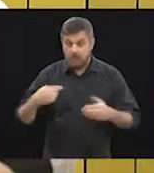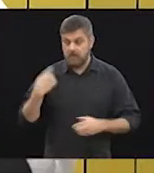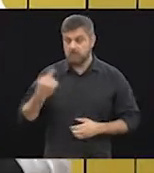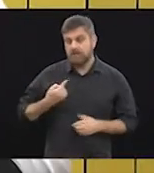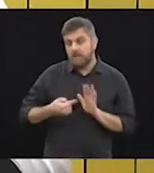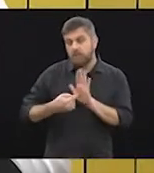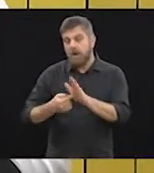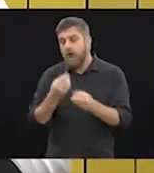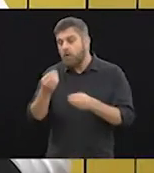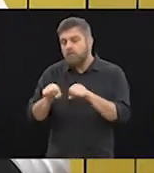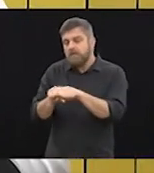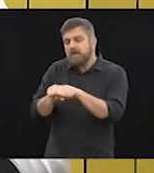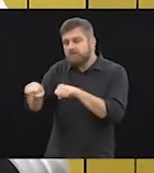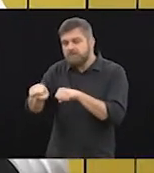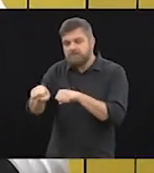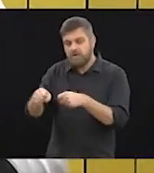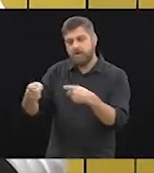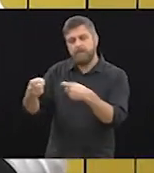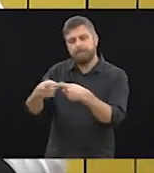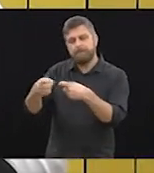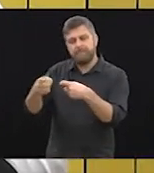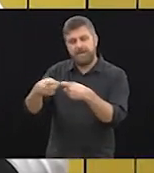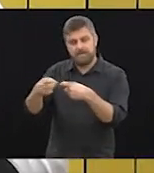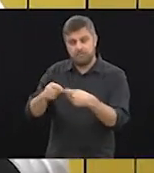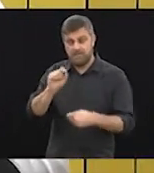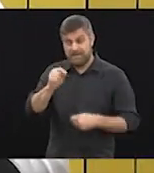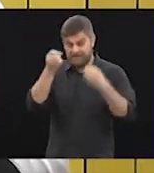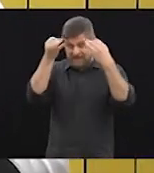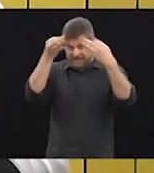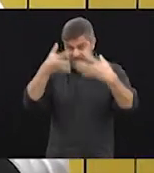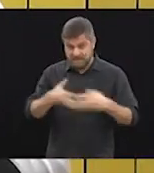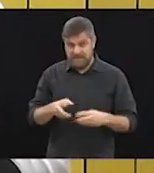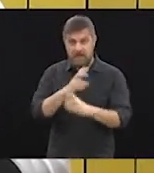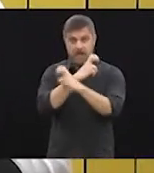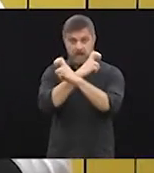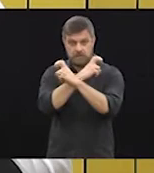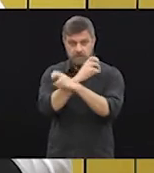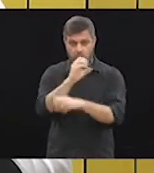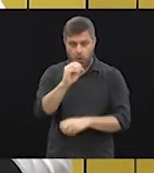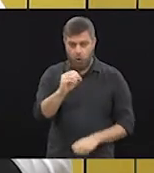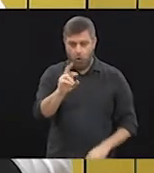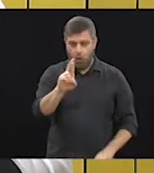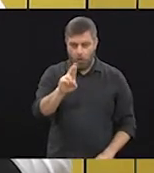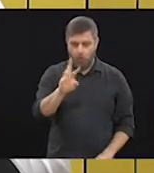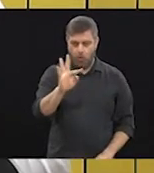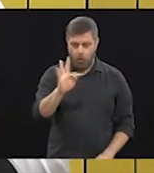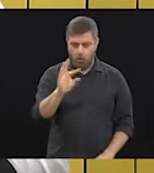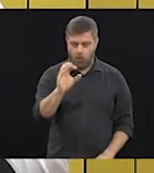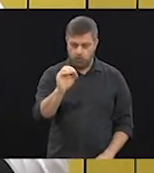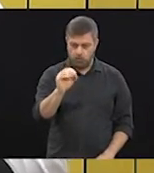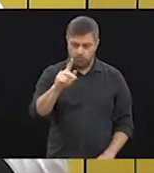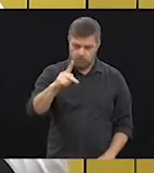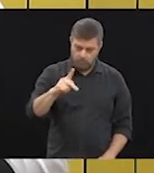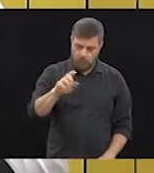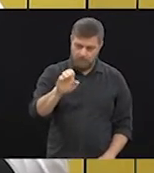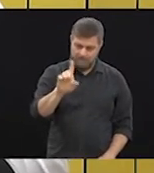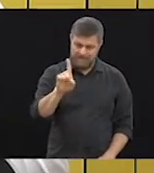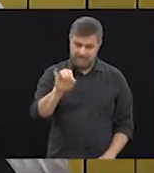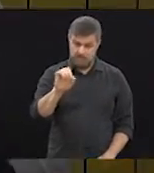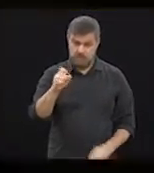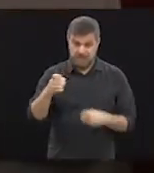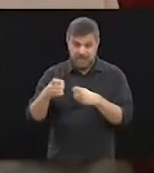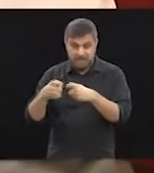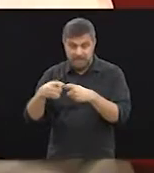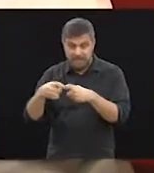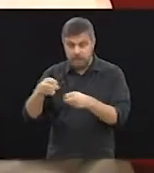Chegou a hora de mostrar como é a formação das especialidades. Quem vai falar sobre a ortopedia é o Dr. João Batista Miranda, da